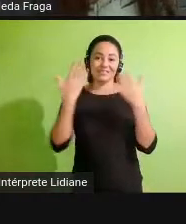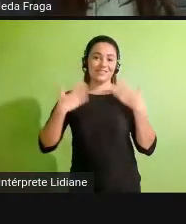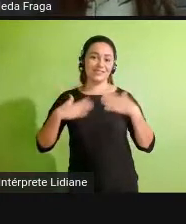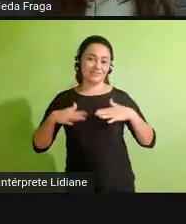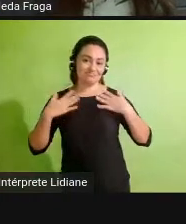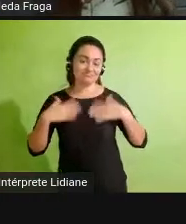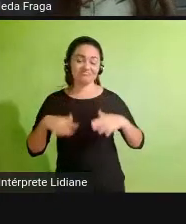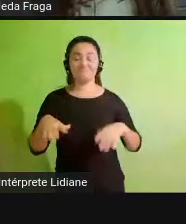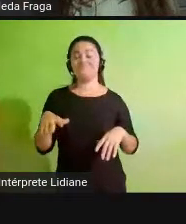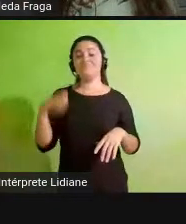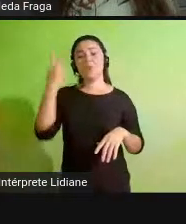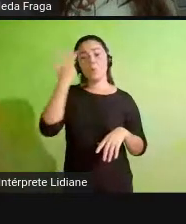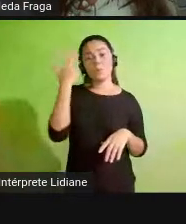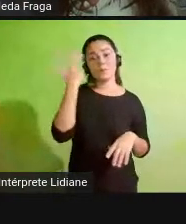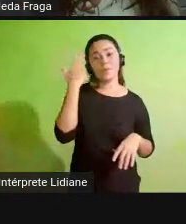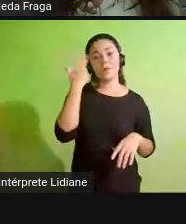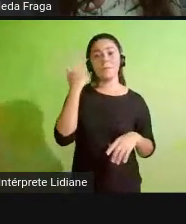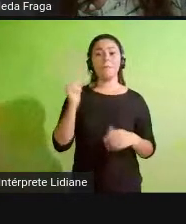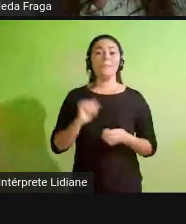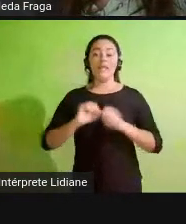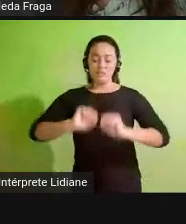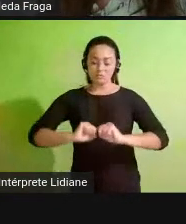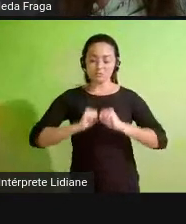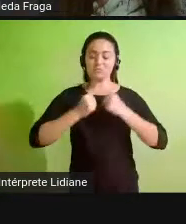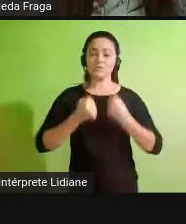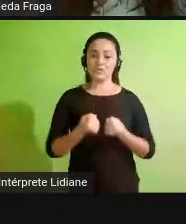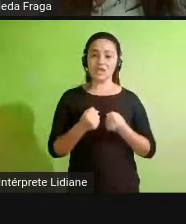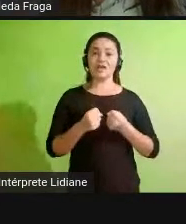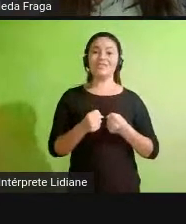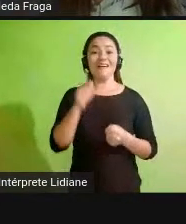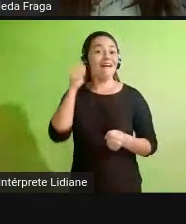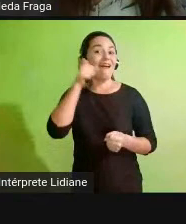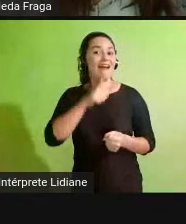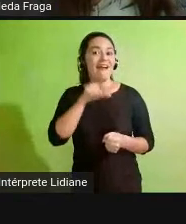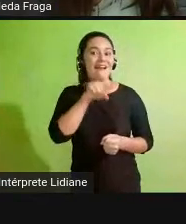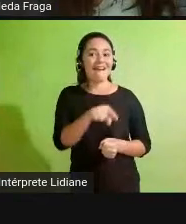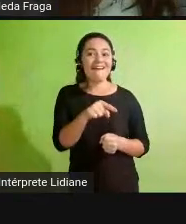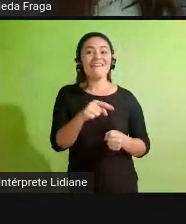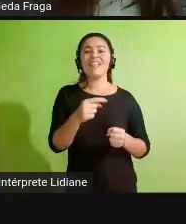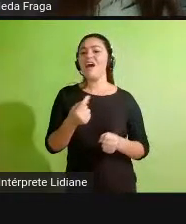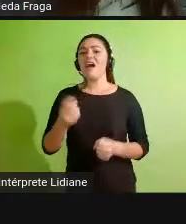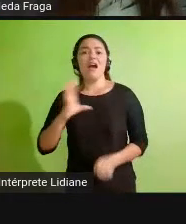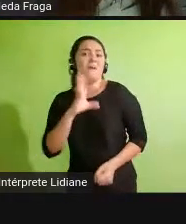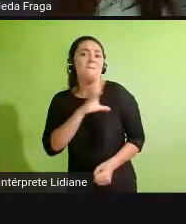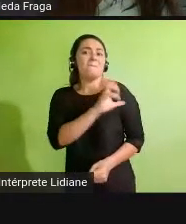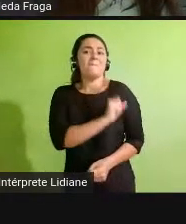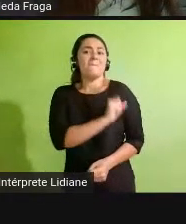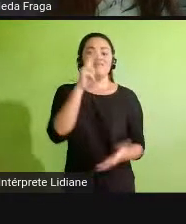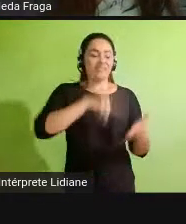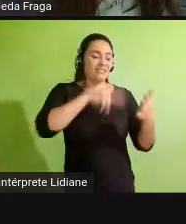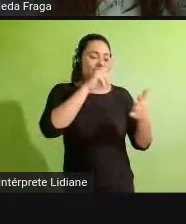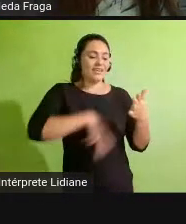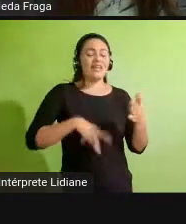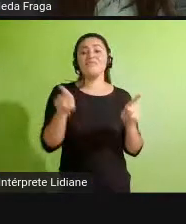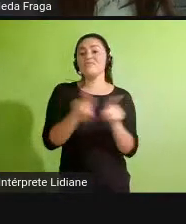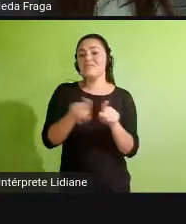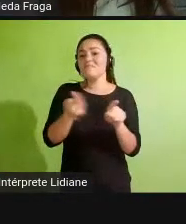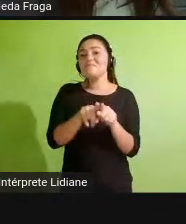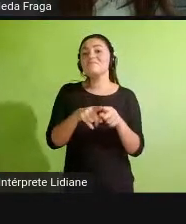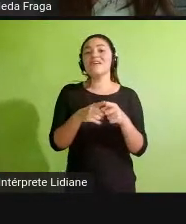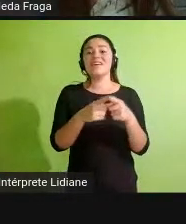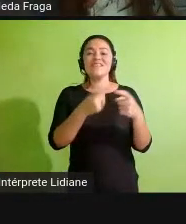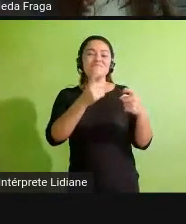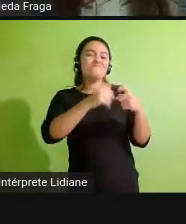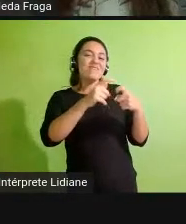e sonhava em ser médica, ou adorava ler e aprender por conta própria. Por isso, nunca teve problemas com as notas